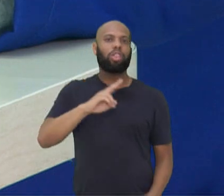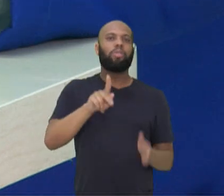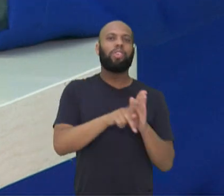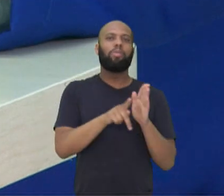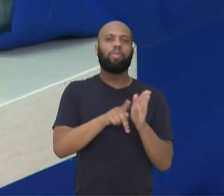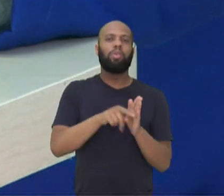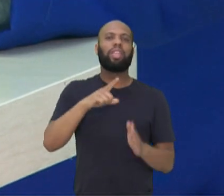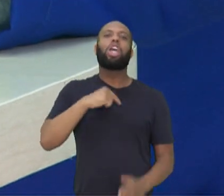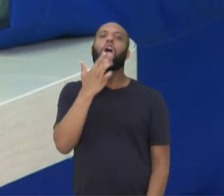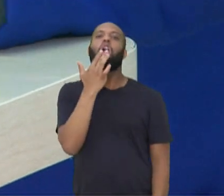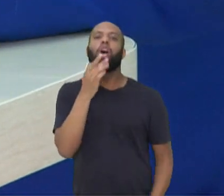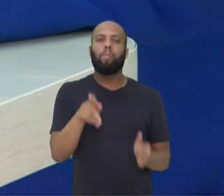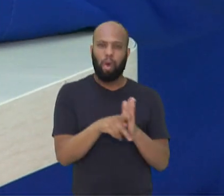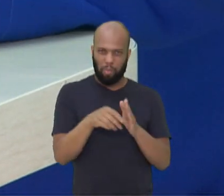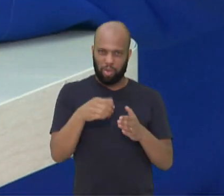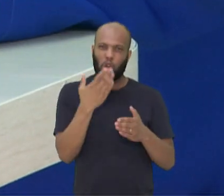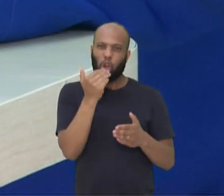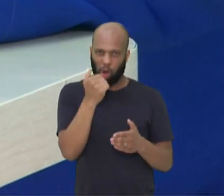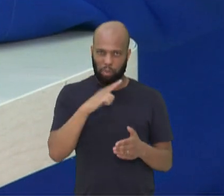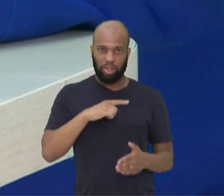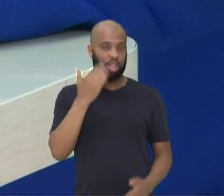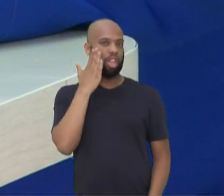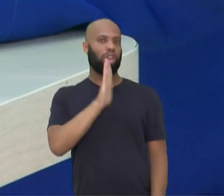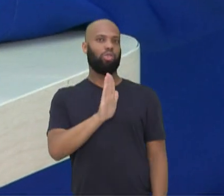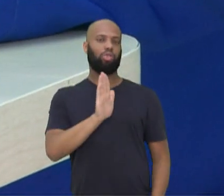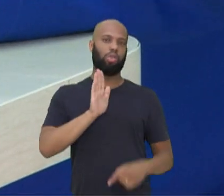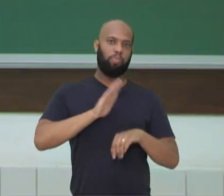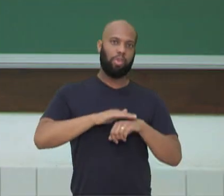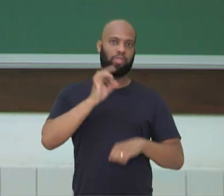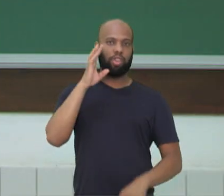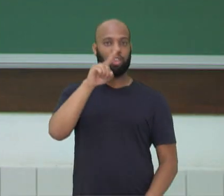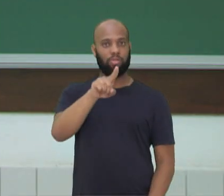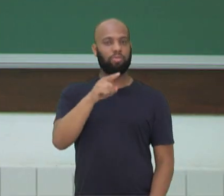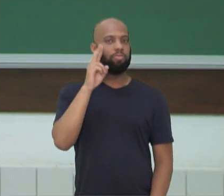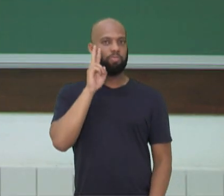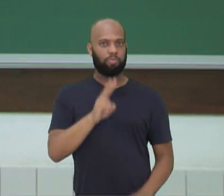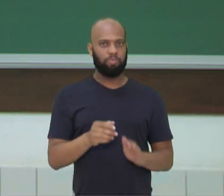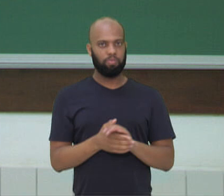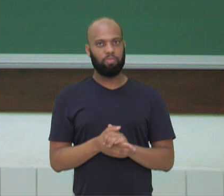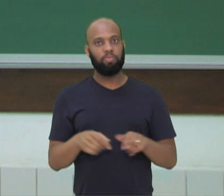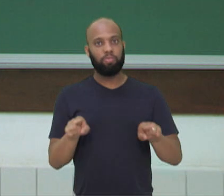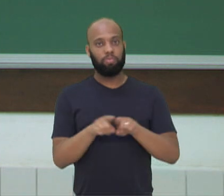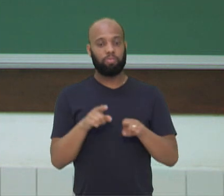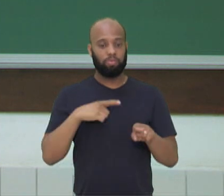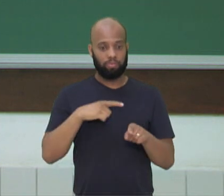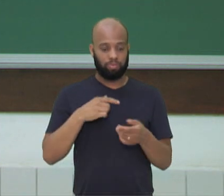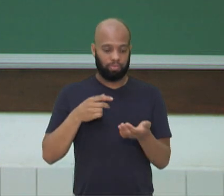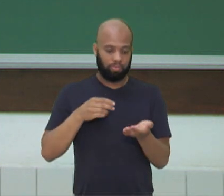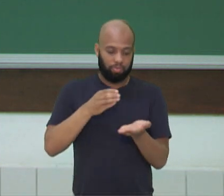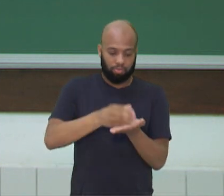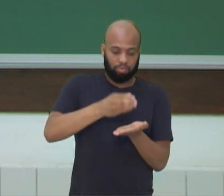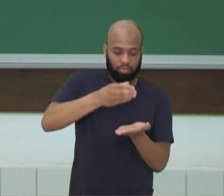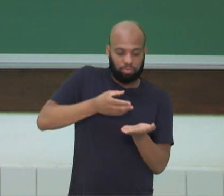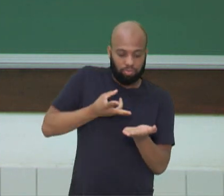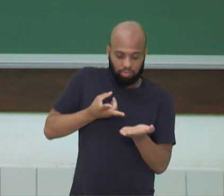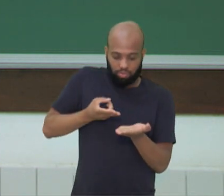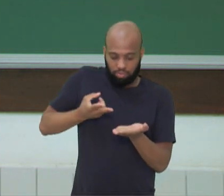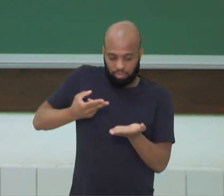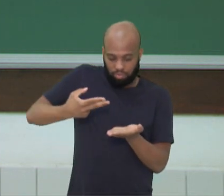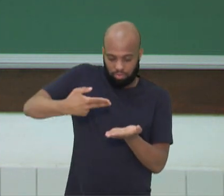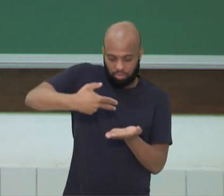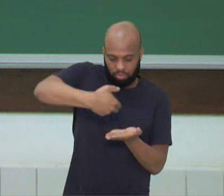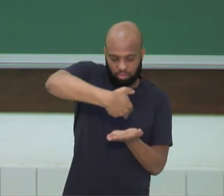alimentício azul e colori para ficar mais fácil para vocês visualizarem. Então, aqui eu cortei o copinho, eu misturei a água com o